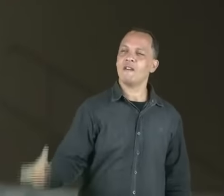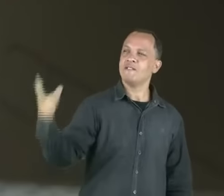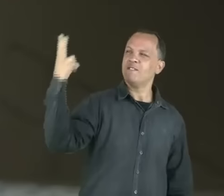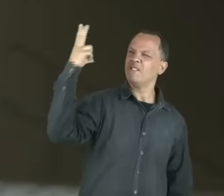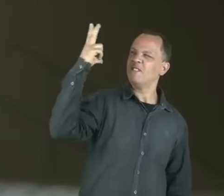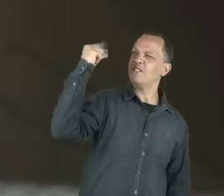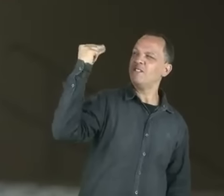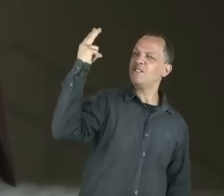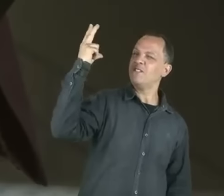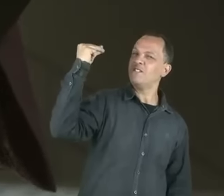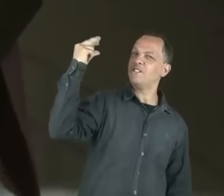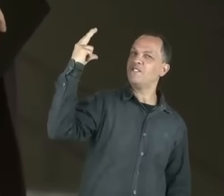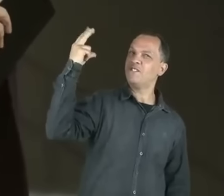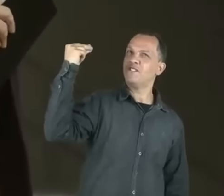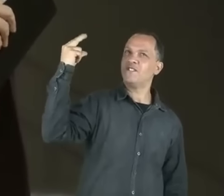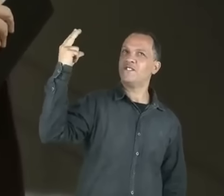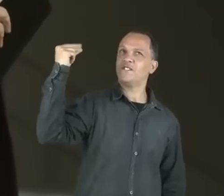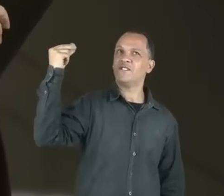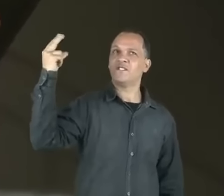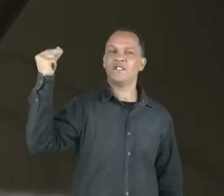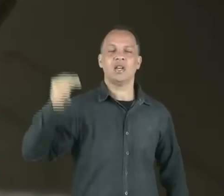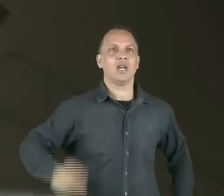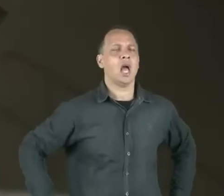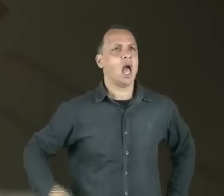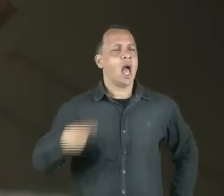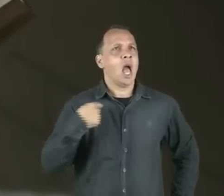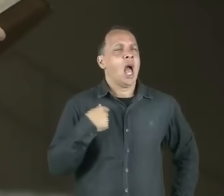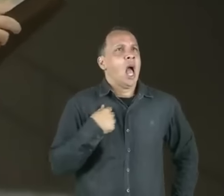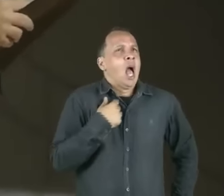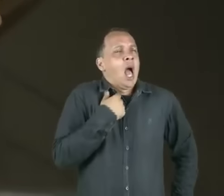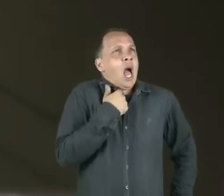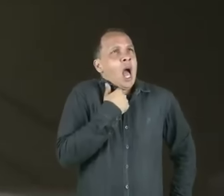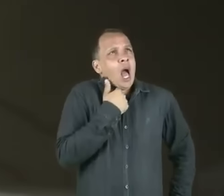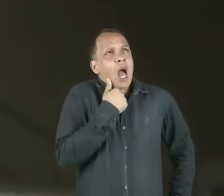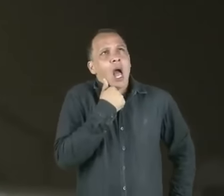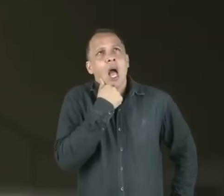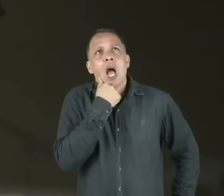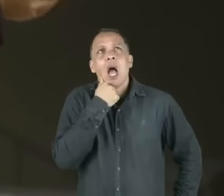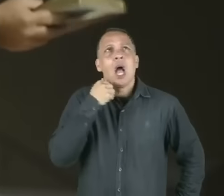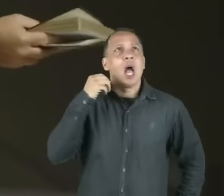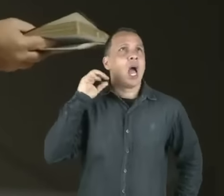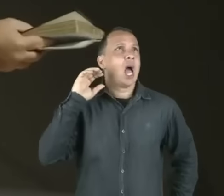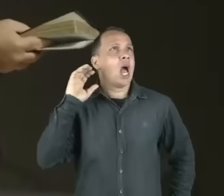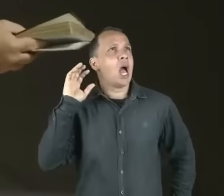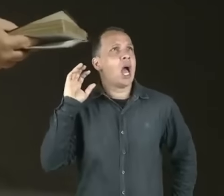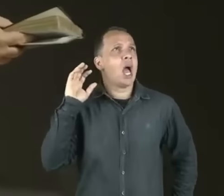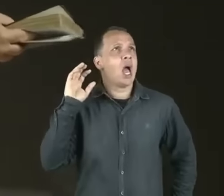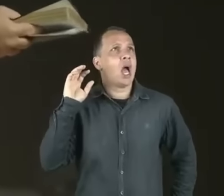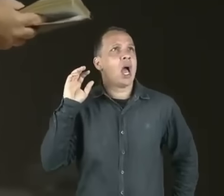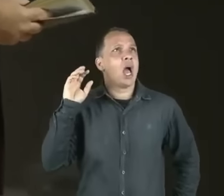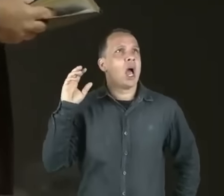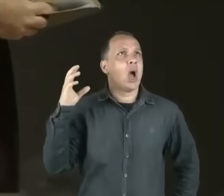sabe que voz está ouvindo assim como a principal maneira como Deus fala conosco é